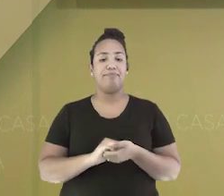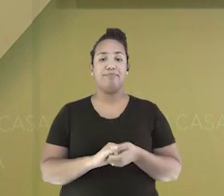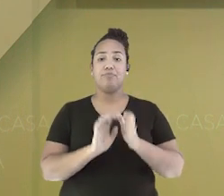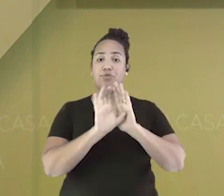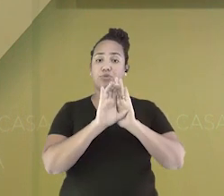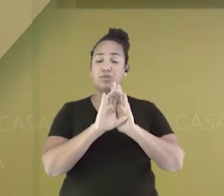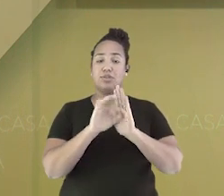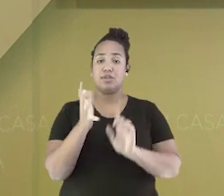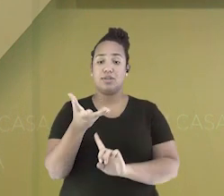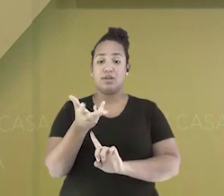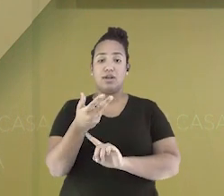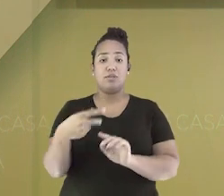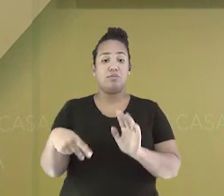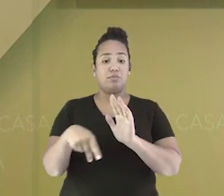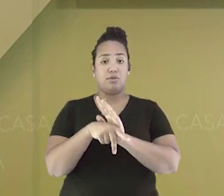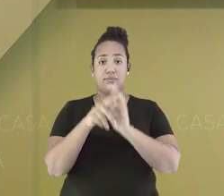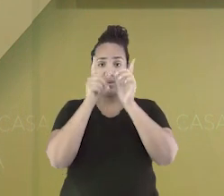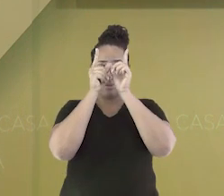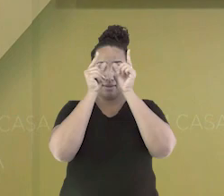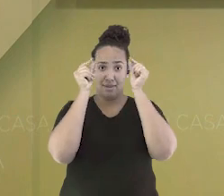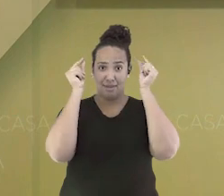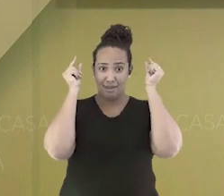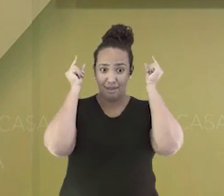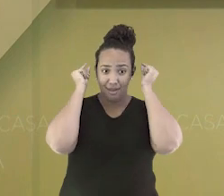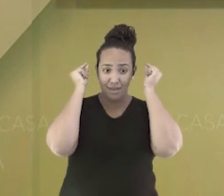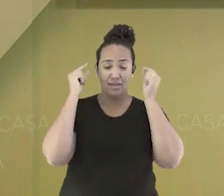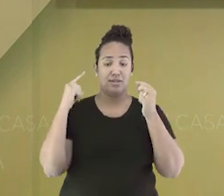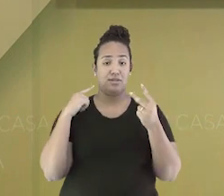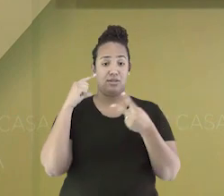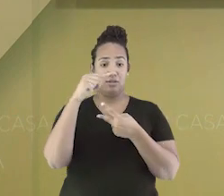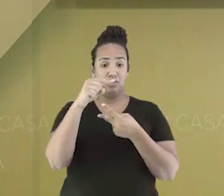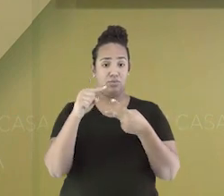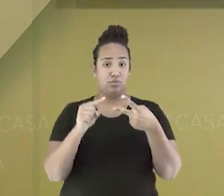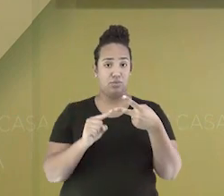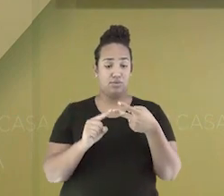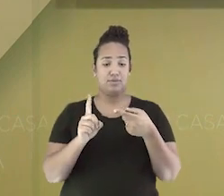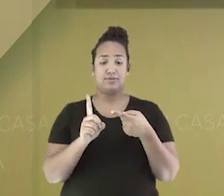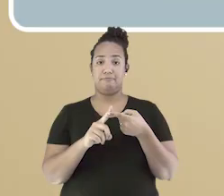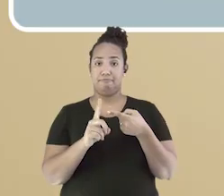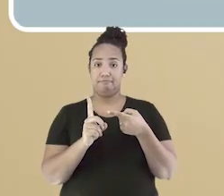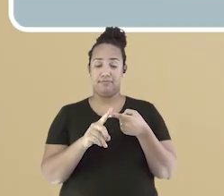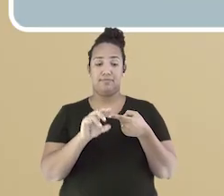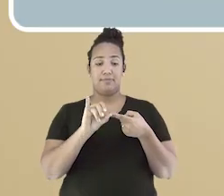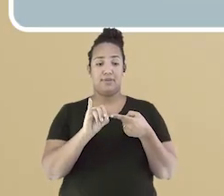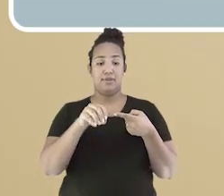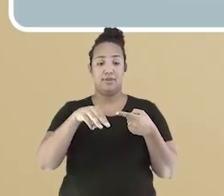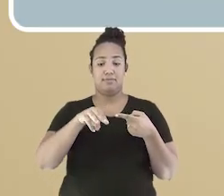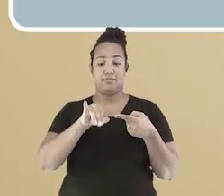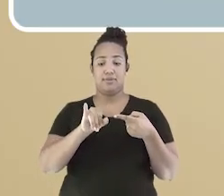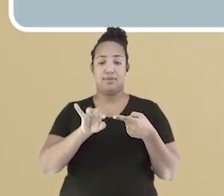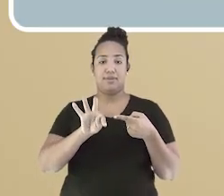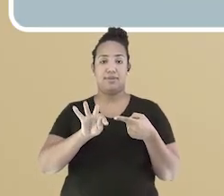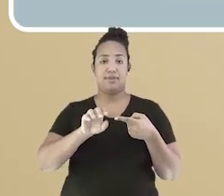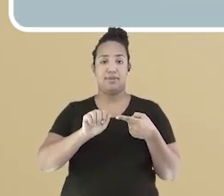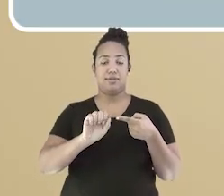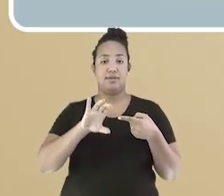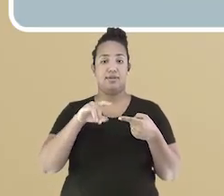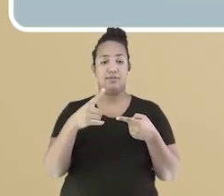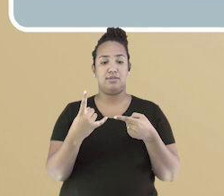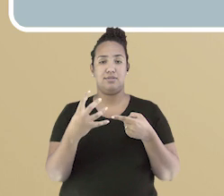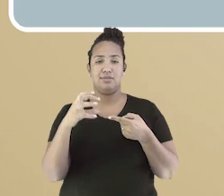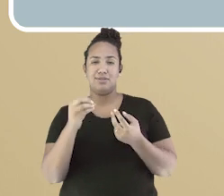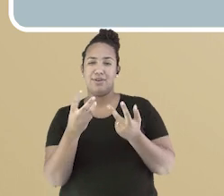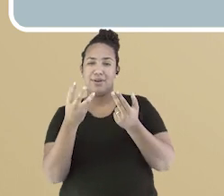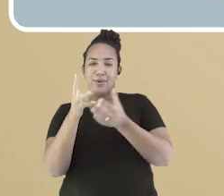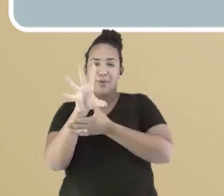O conceito de arte vem da Grécia Antiga e une dois elementos principais. O primeiro é a imitação.